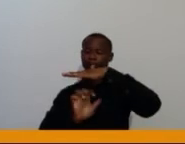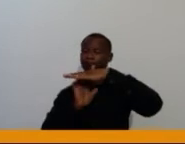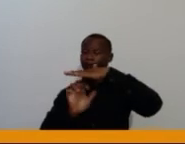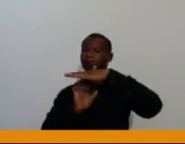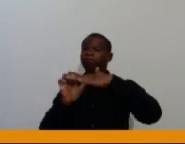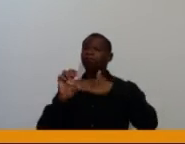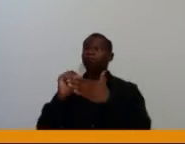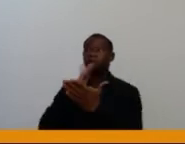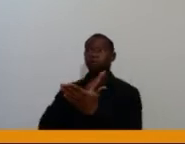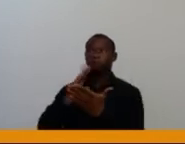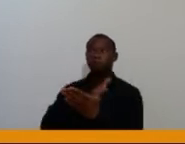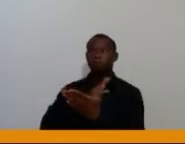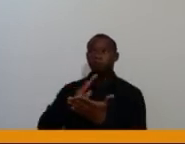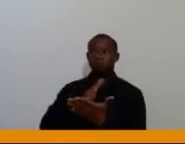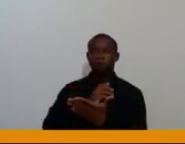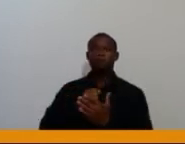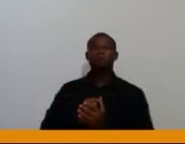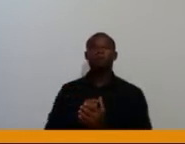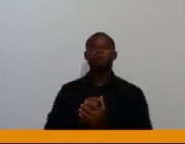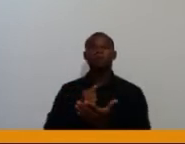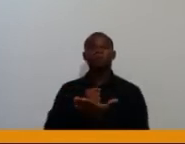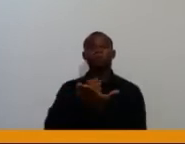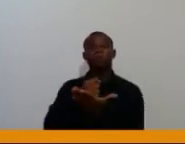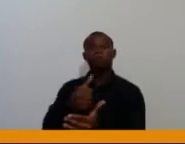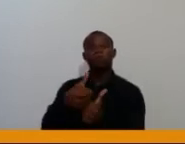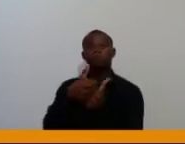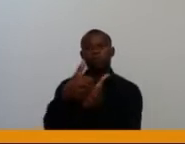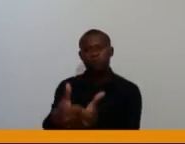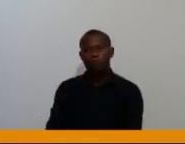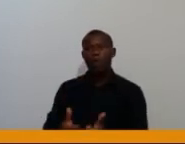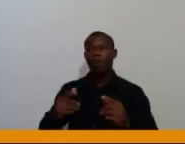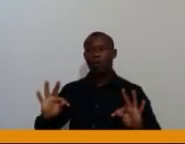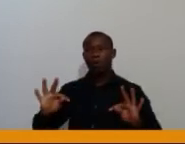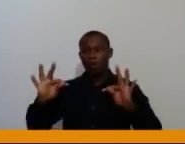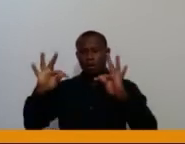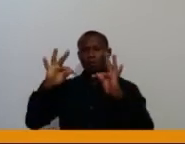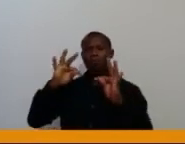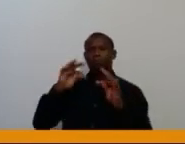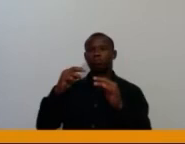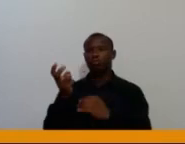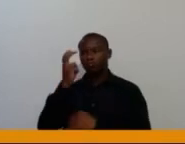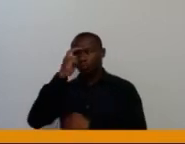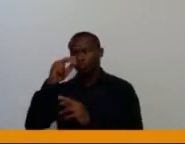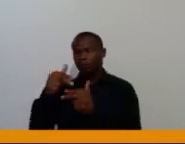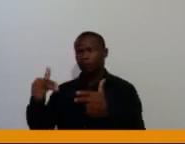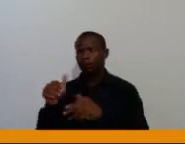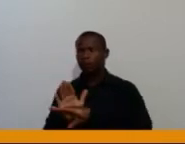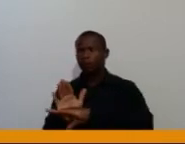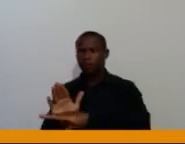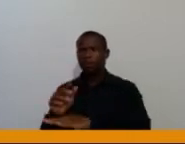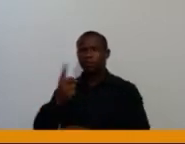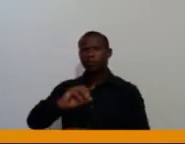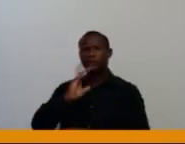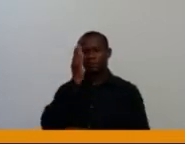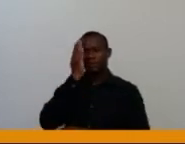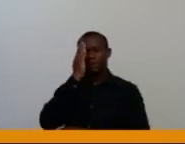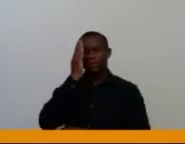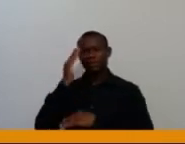para apoio ao desenvolvimento dos funcionários, nesse momento que estão em casa e que é um bom momento